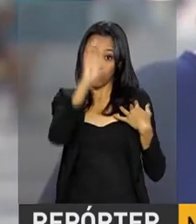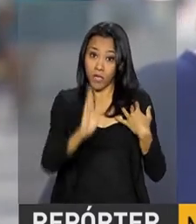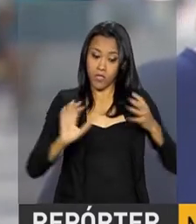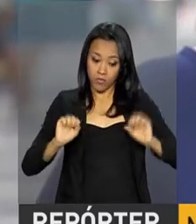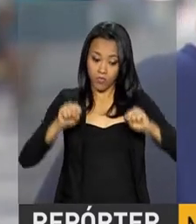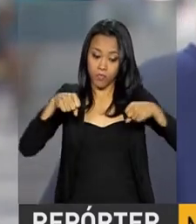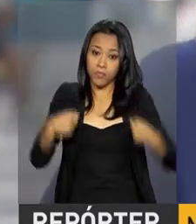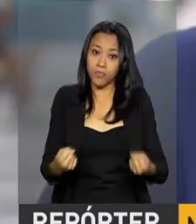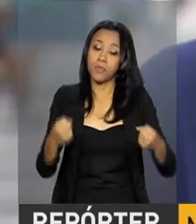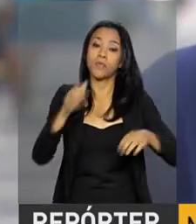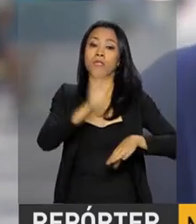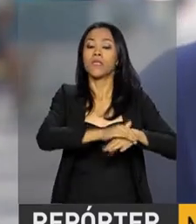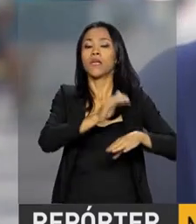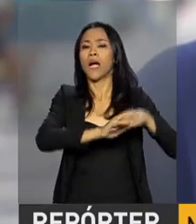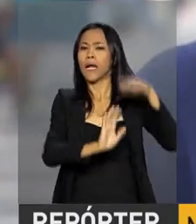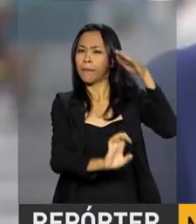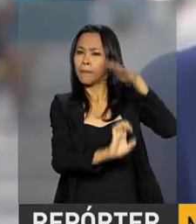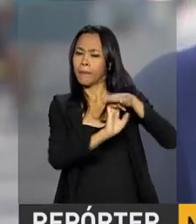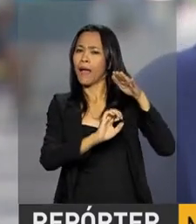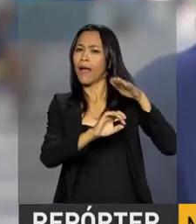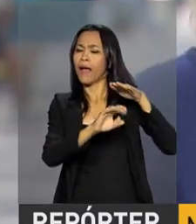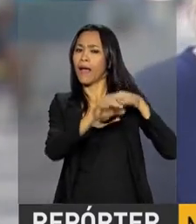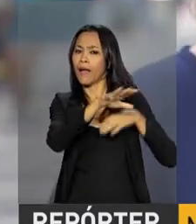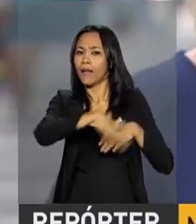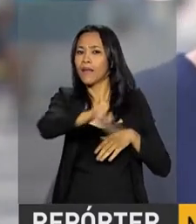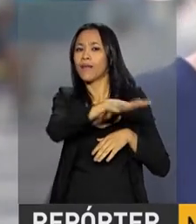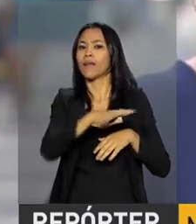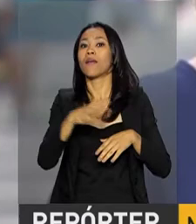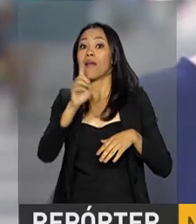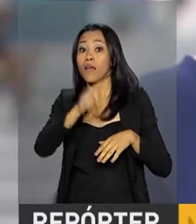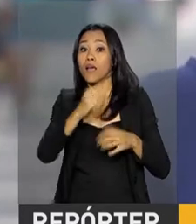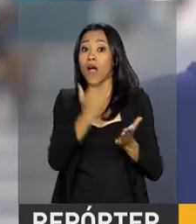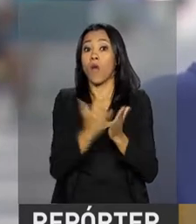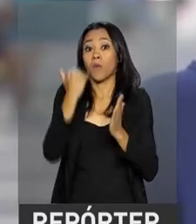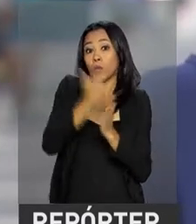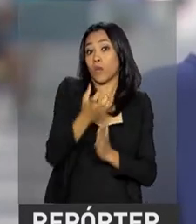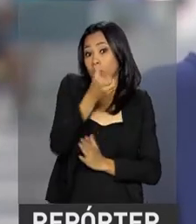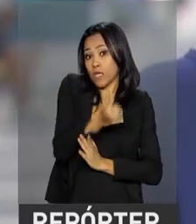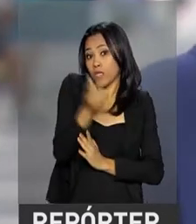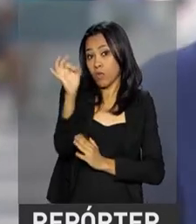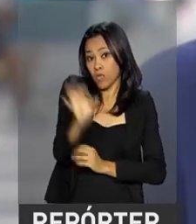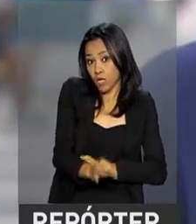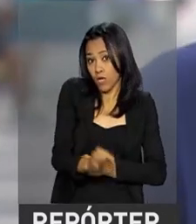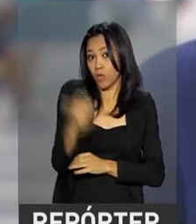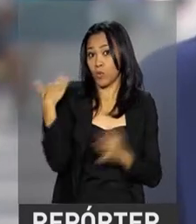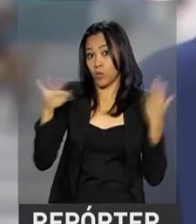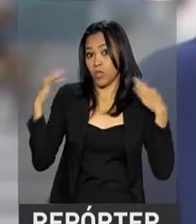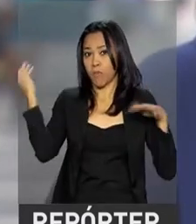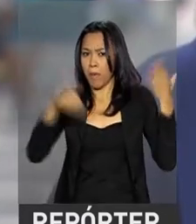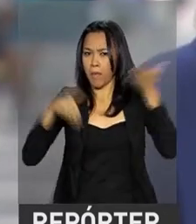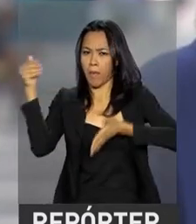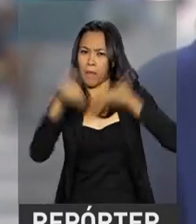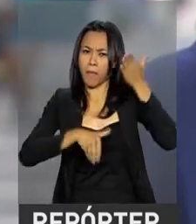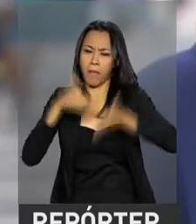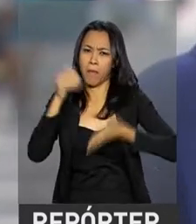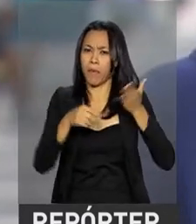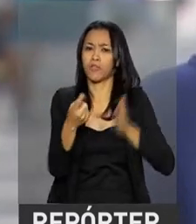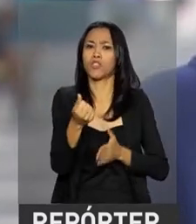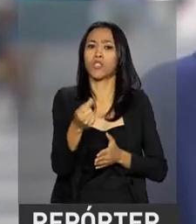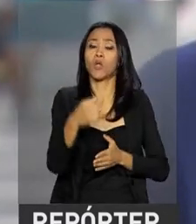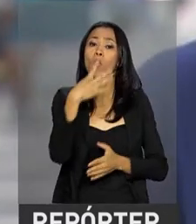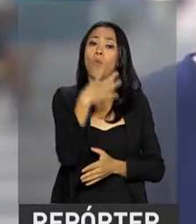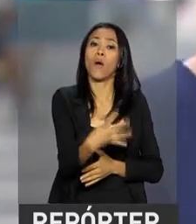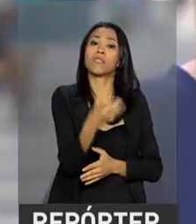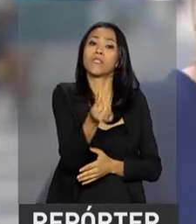Embratur, os gastos dos estrangeiros no país cresceram cerca de 6% em outubro, gerando uma receita de mais de 460